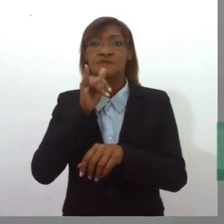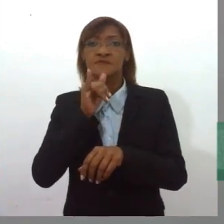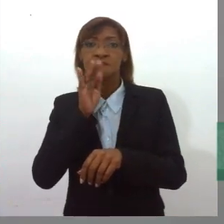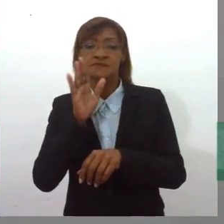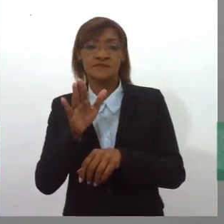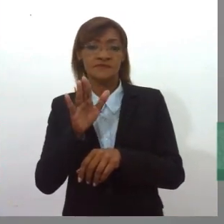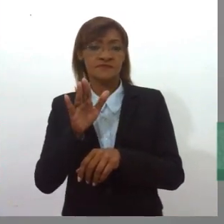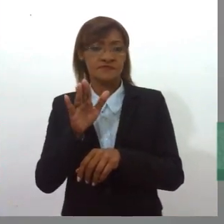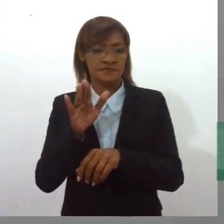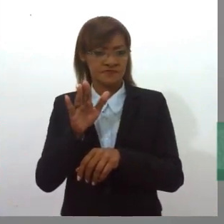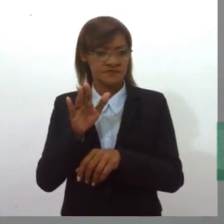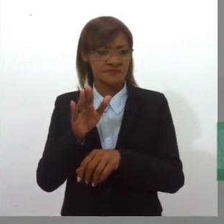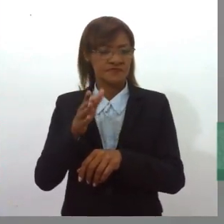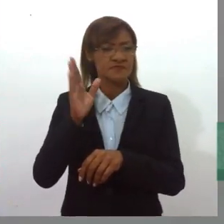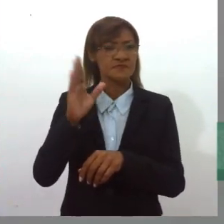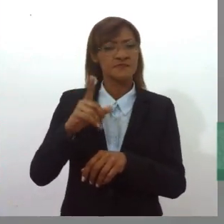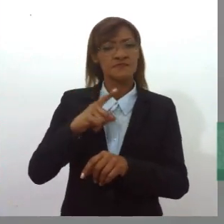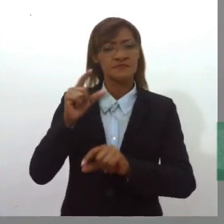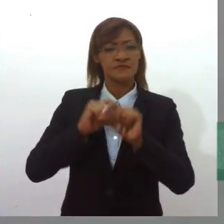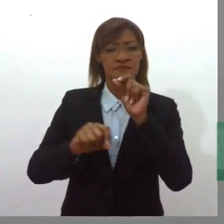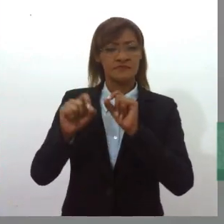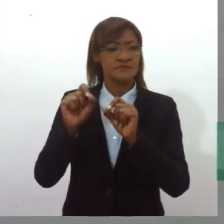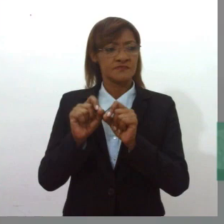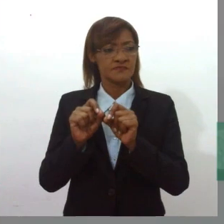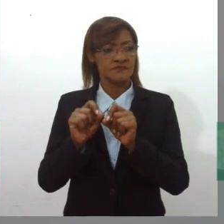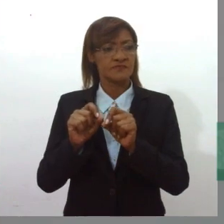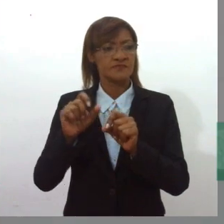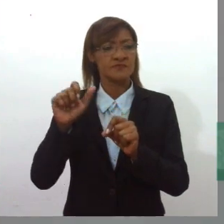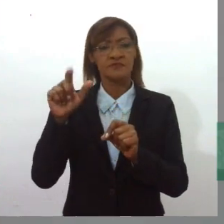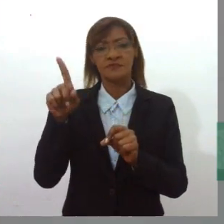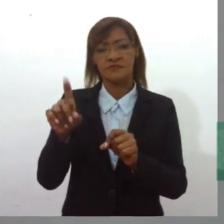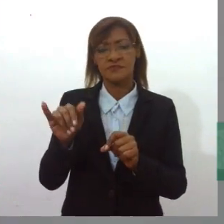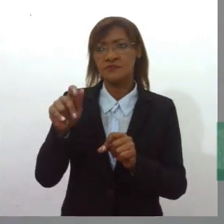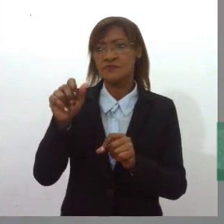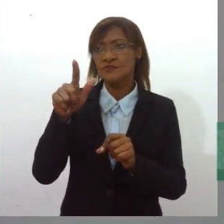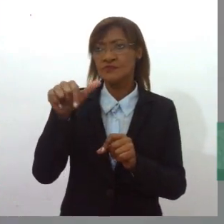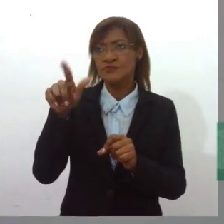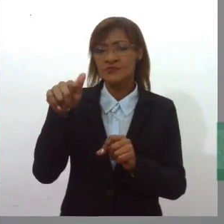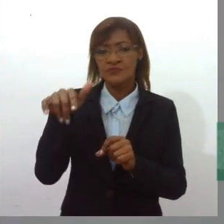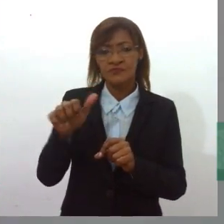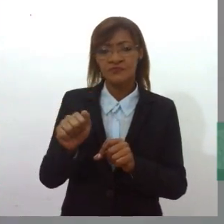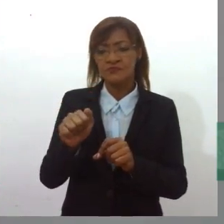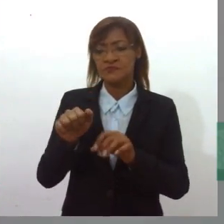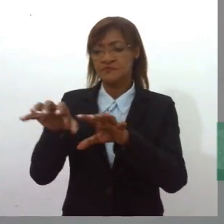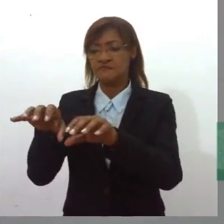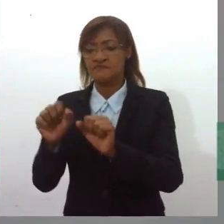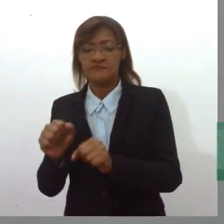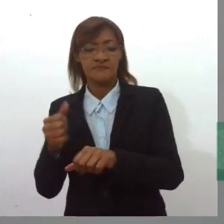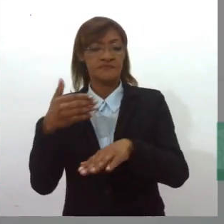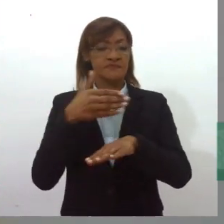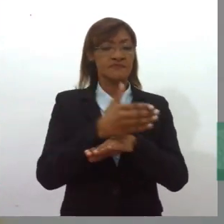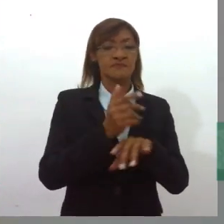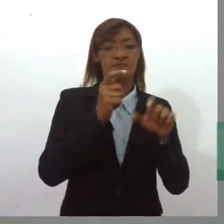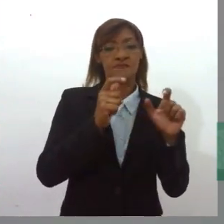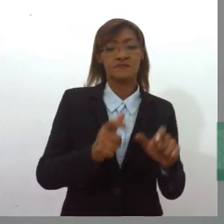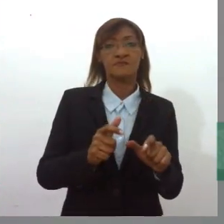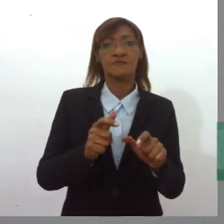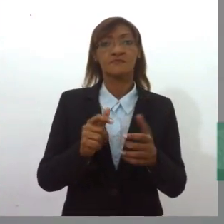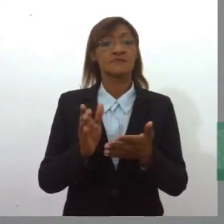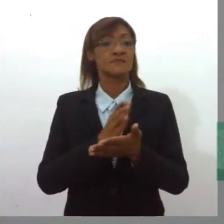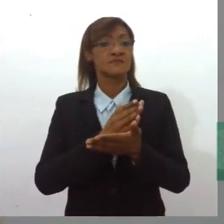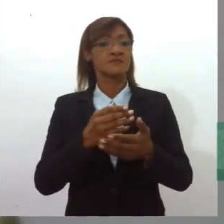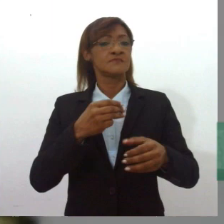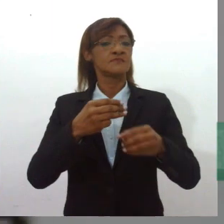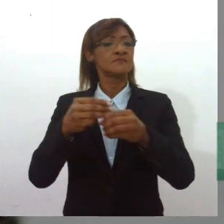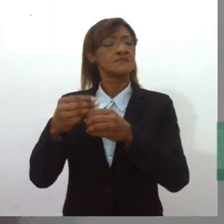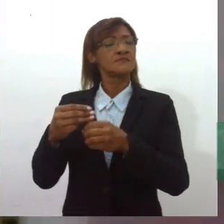exemplo galos de rinha né que você vai lá e E você tem que levar esses animais para algum local em muitos municípios esses localis Ele